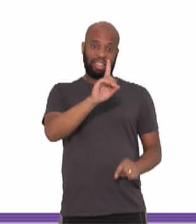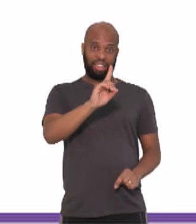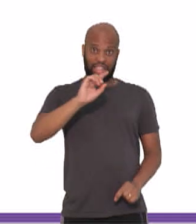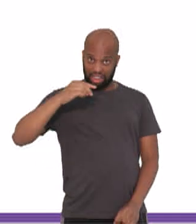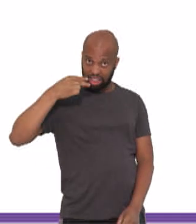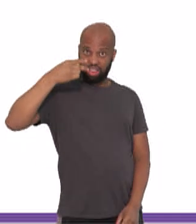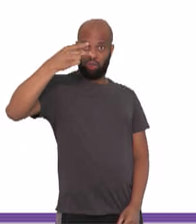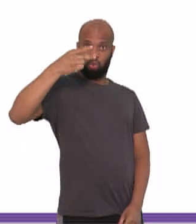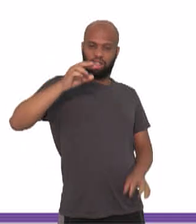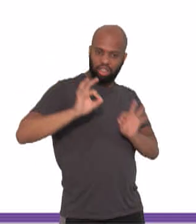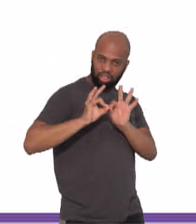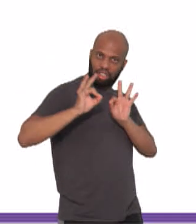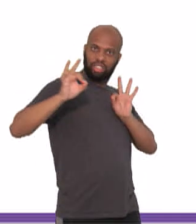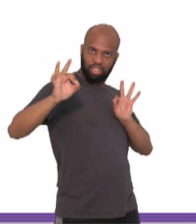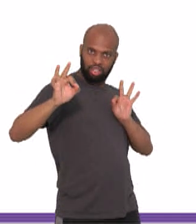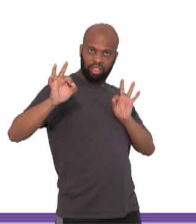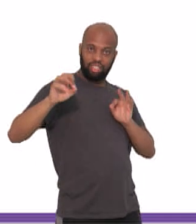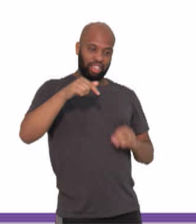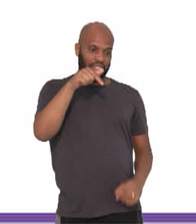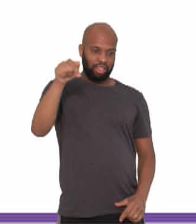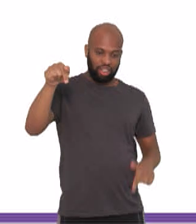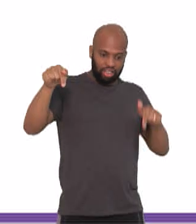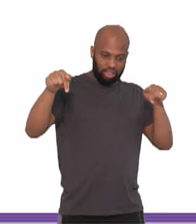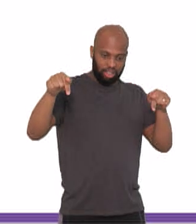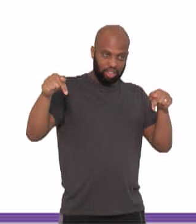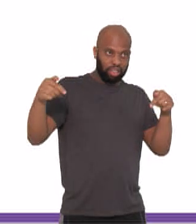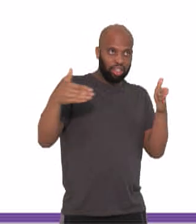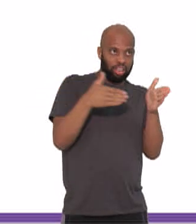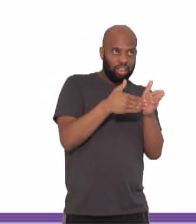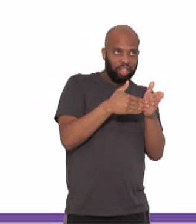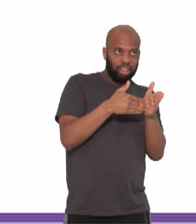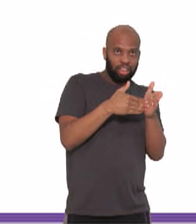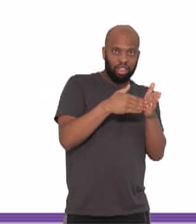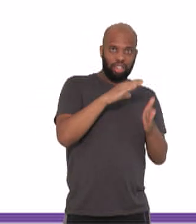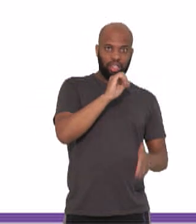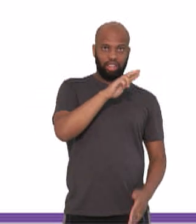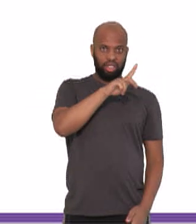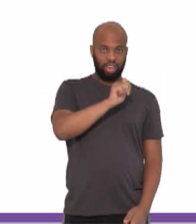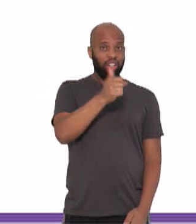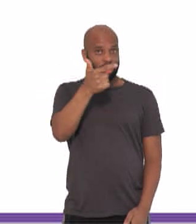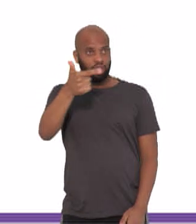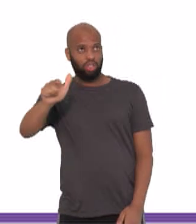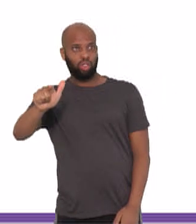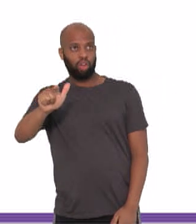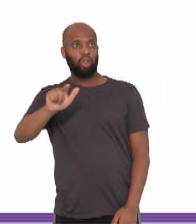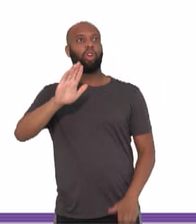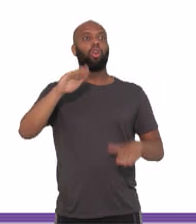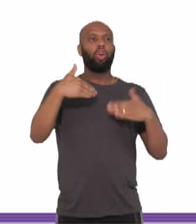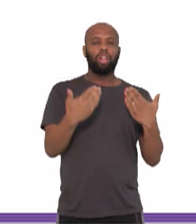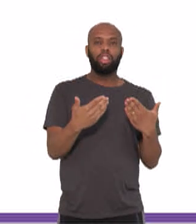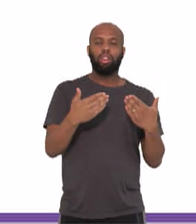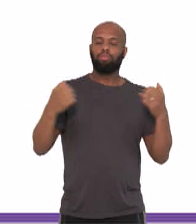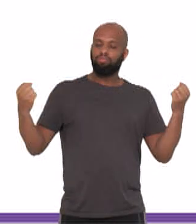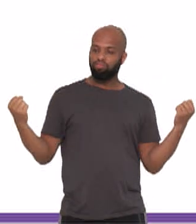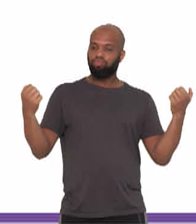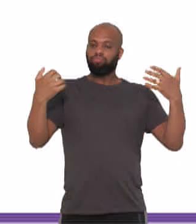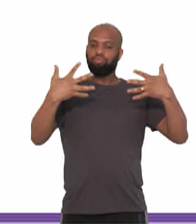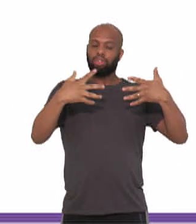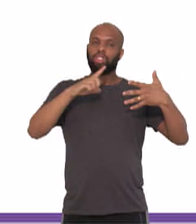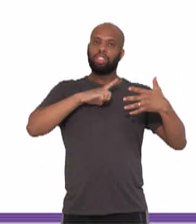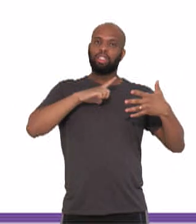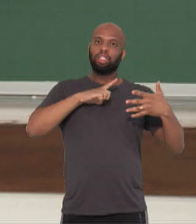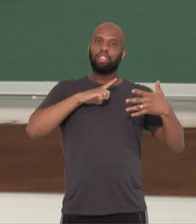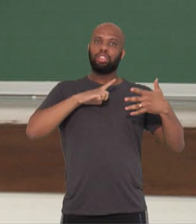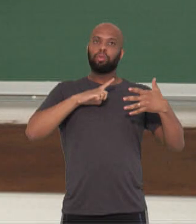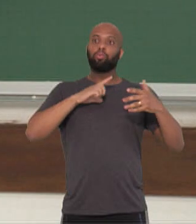distância até a carga. De novo, o campo elétrico gerado por uma carga é